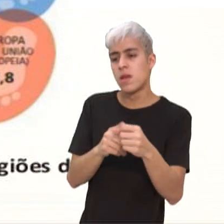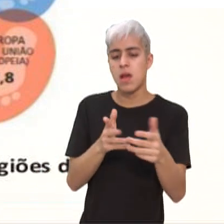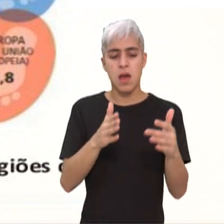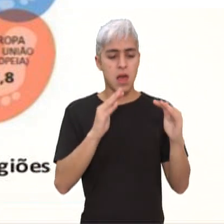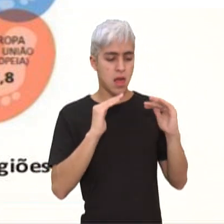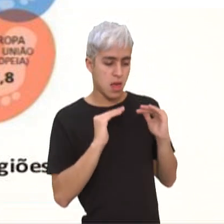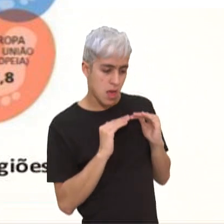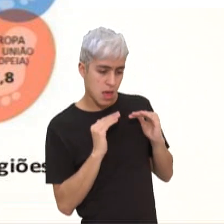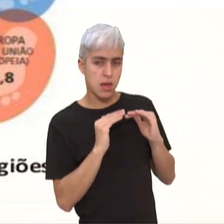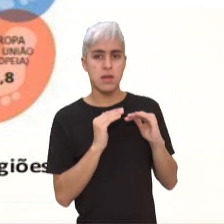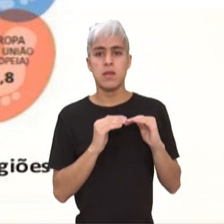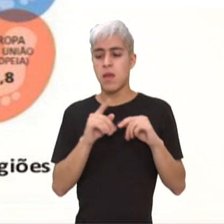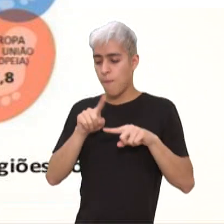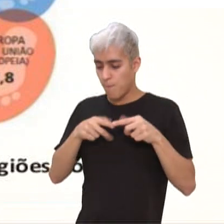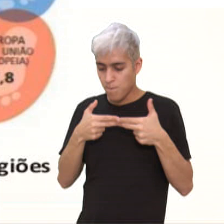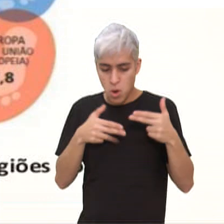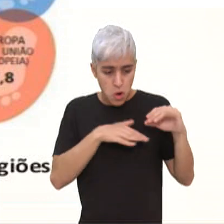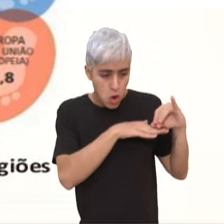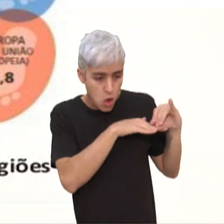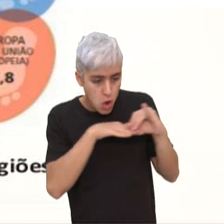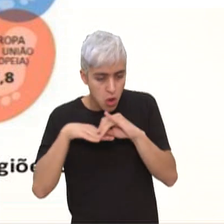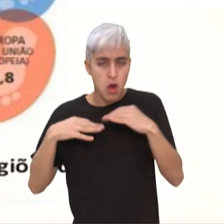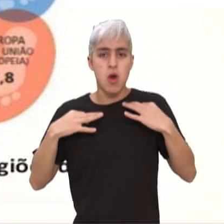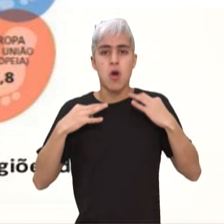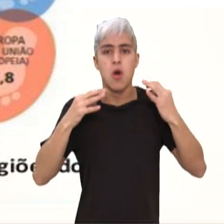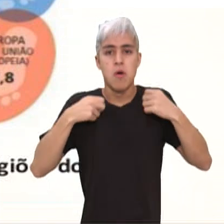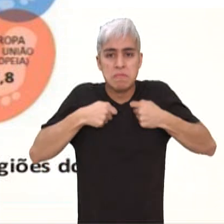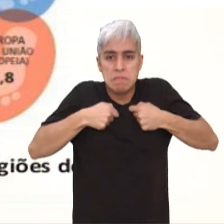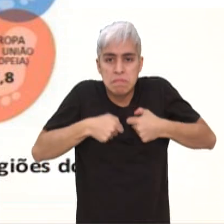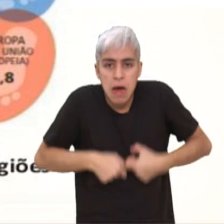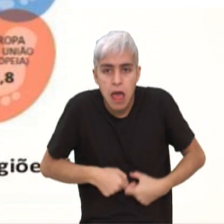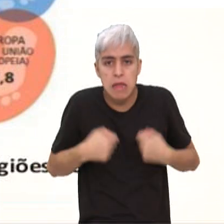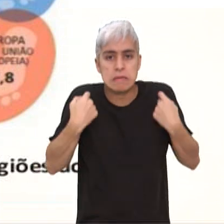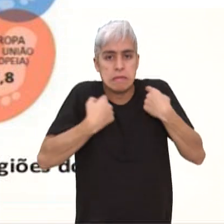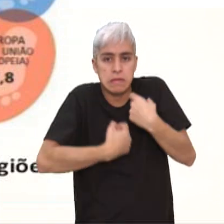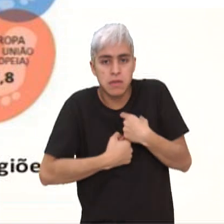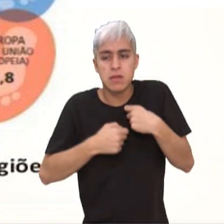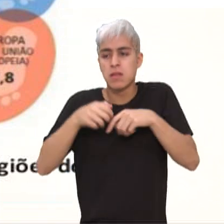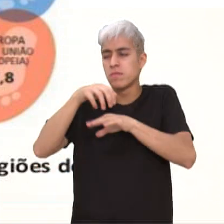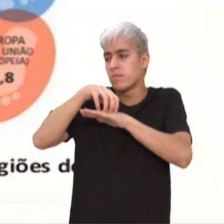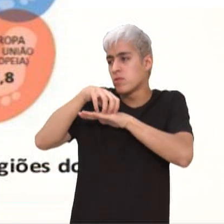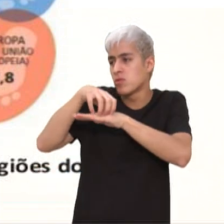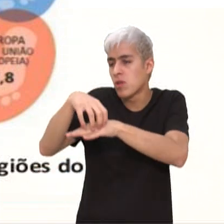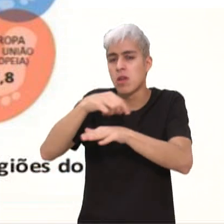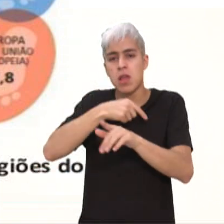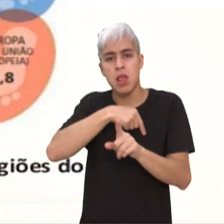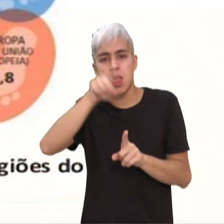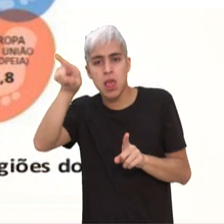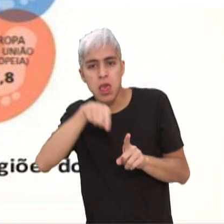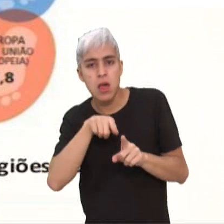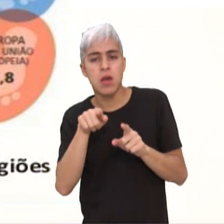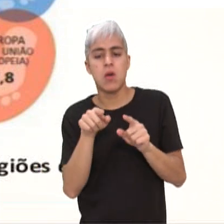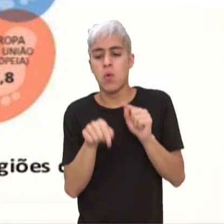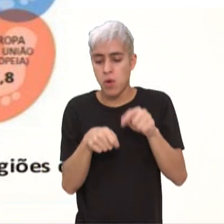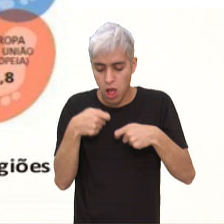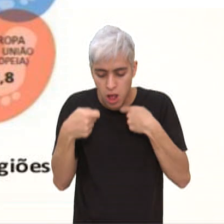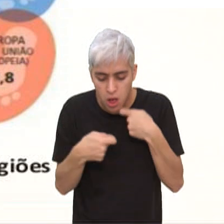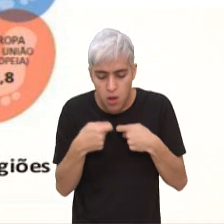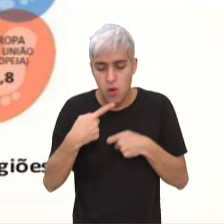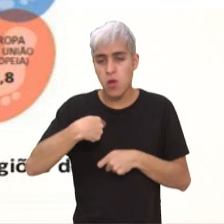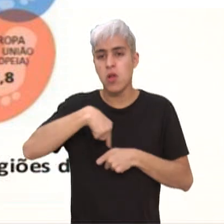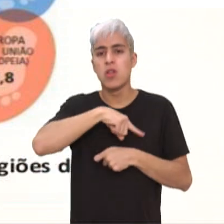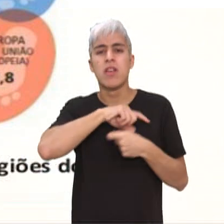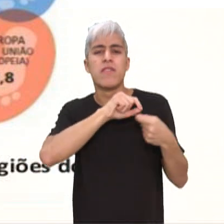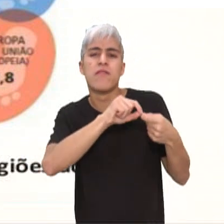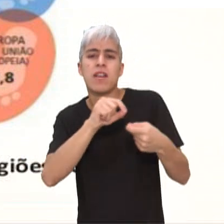onde moramos, os móveis que temos, as roupas que usamos, o transporte que utilizamos, o que comemos, o que